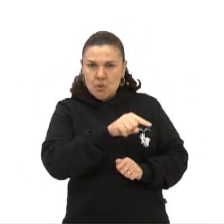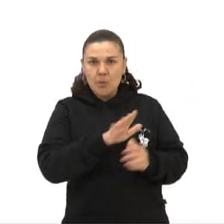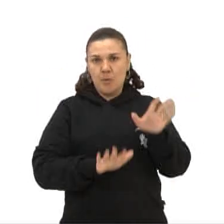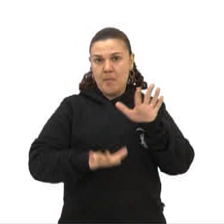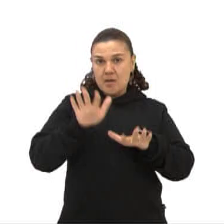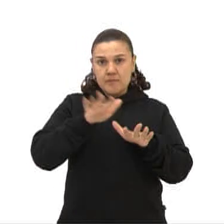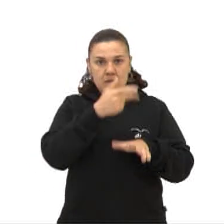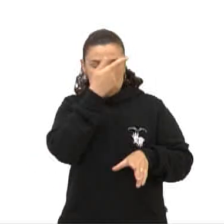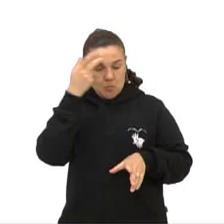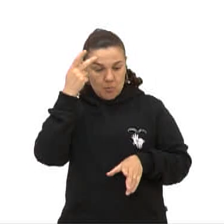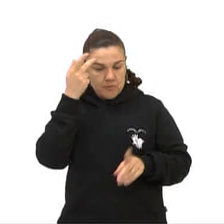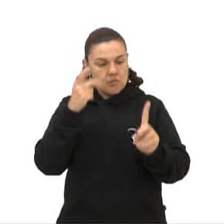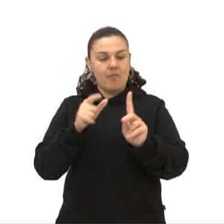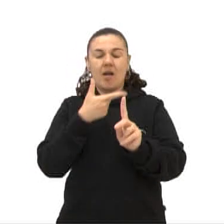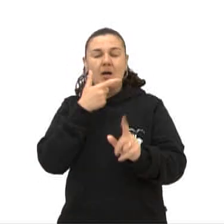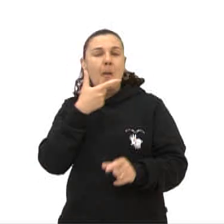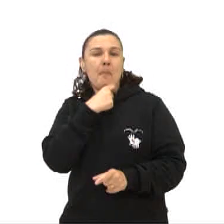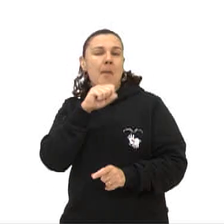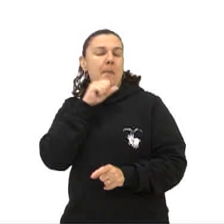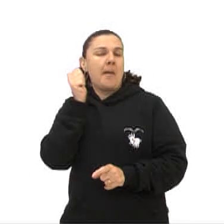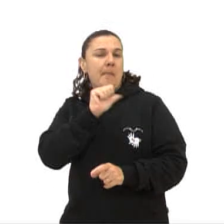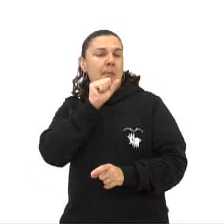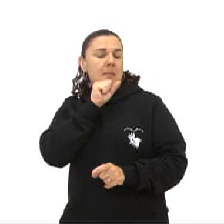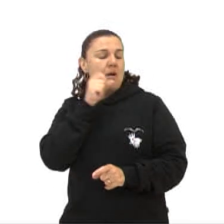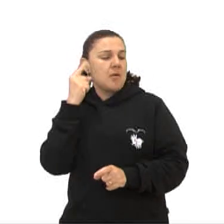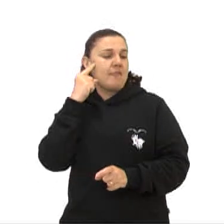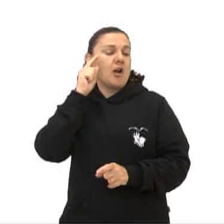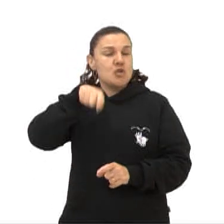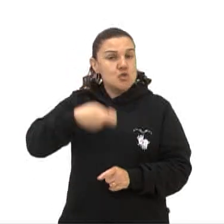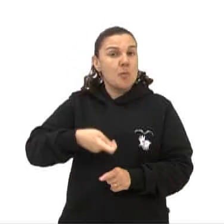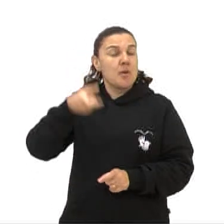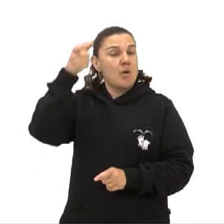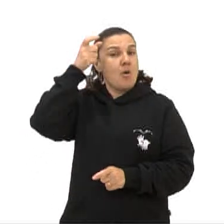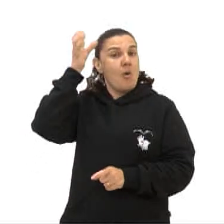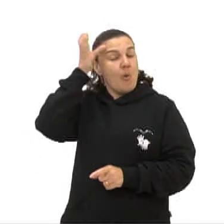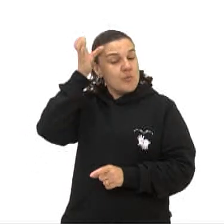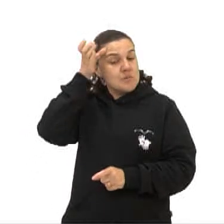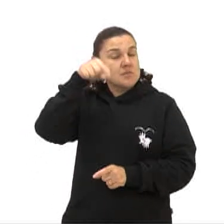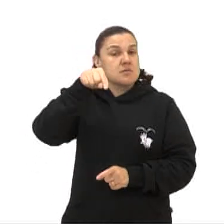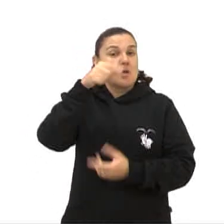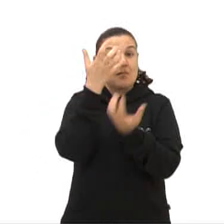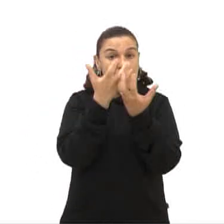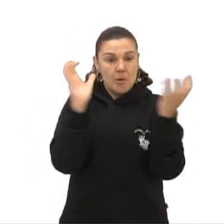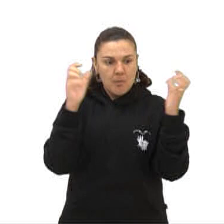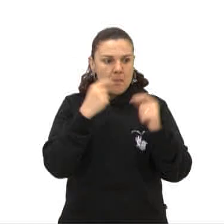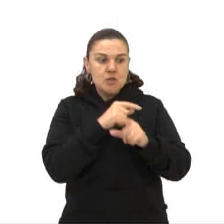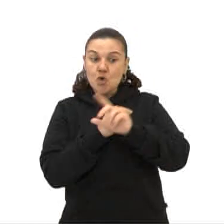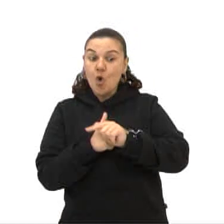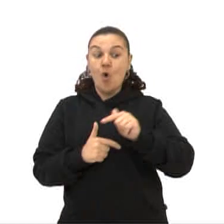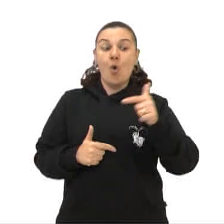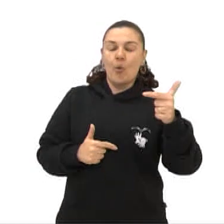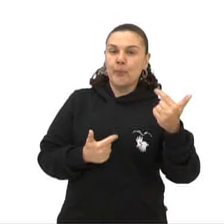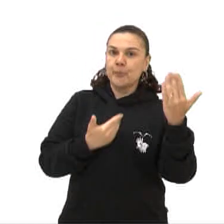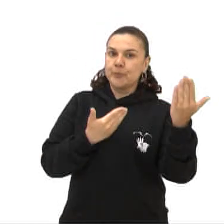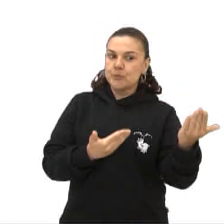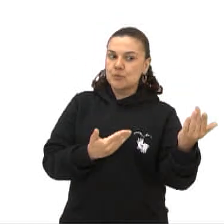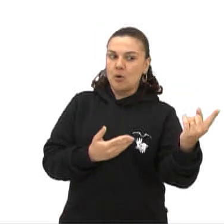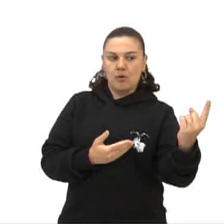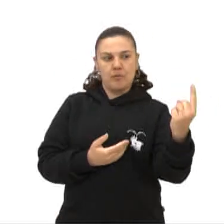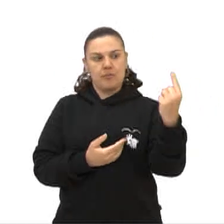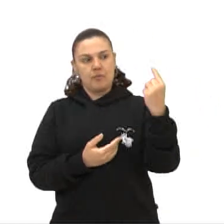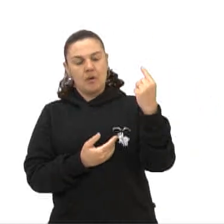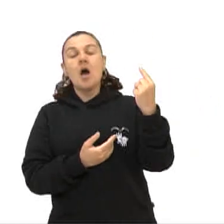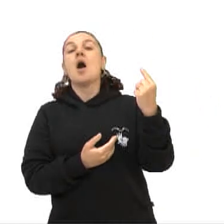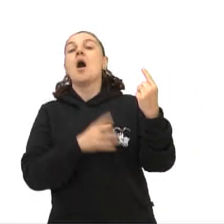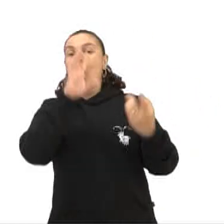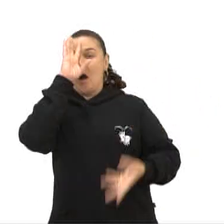professor, o pai fala de uma consciência ambiental, nem sempre é tão ouvido quando ele fala de outro jovem, de jovem para jovem, de